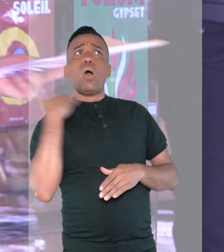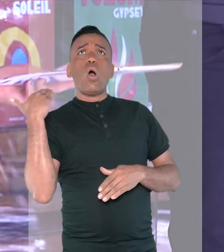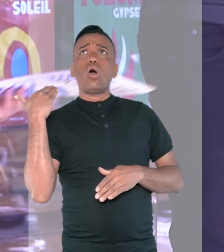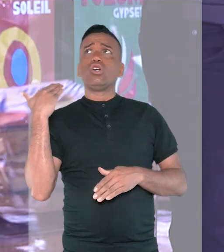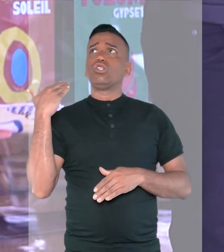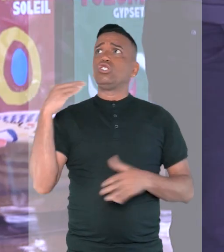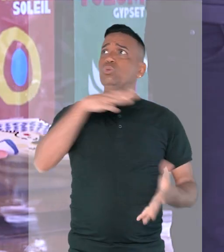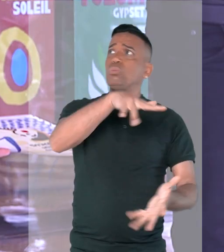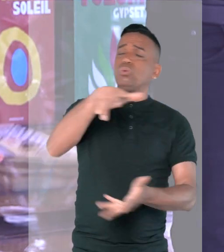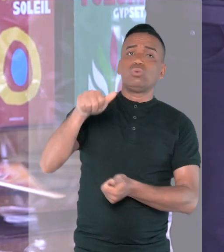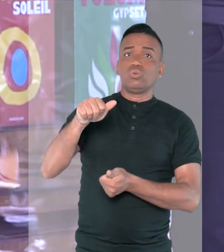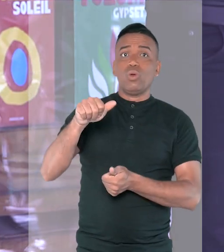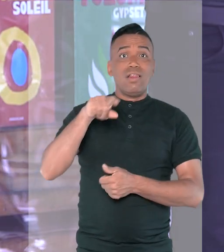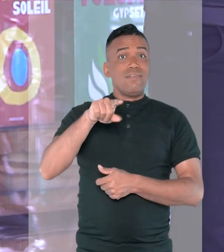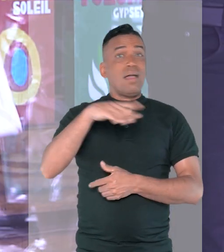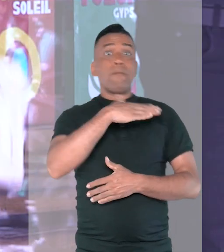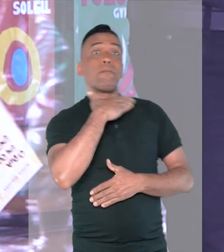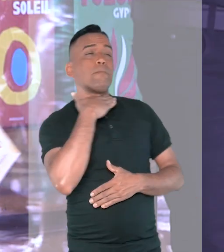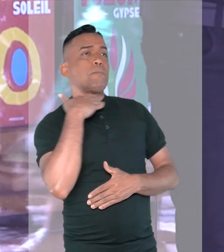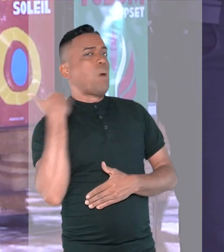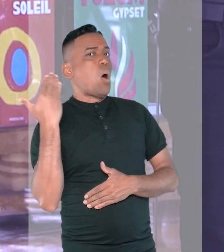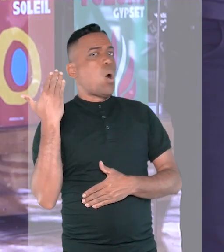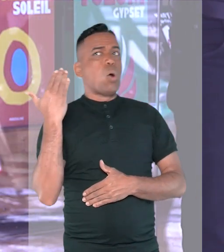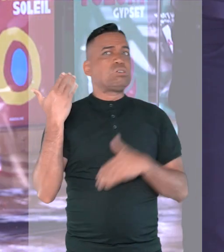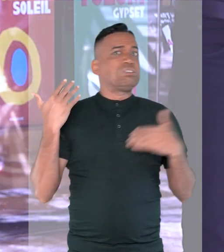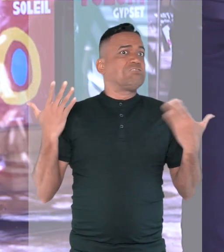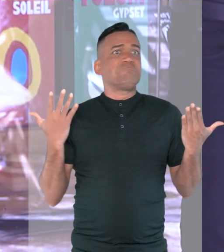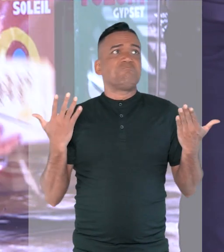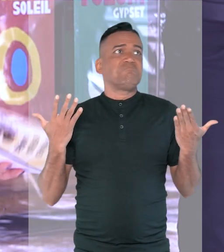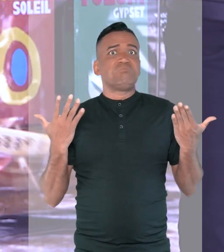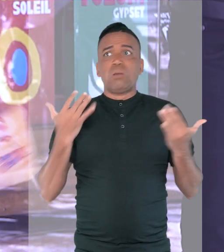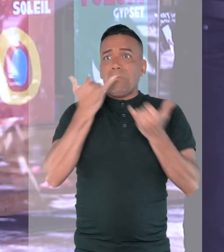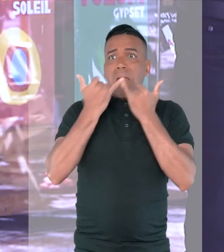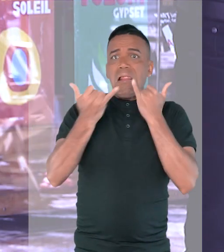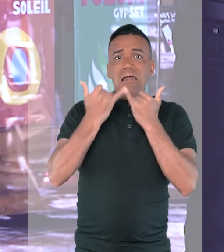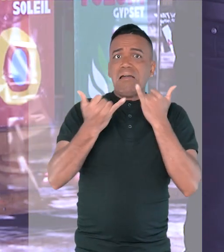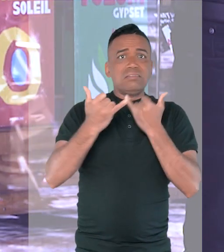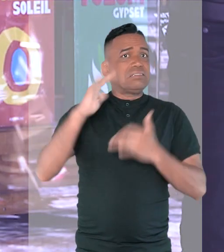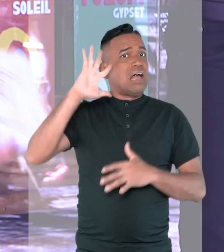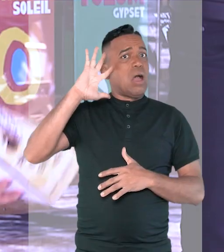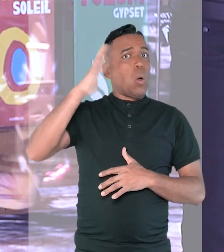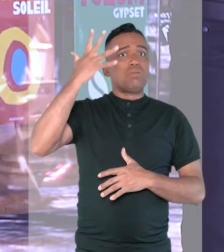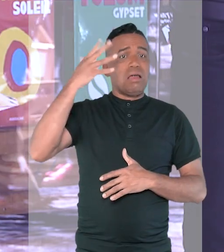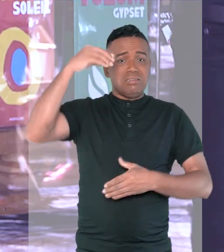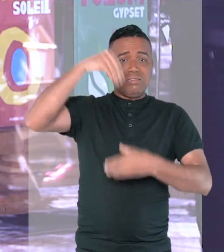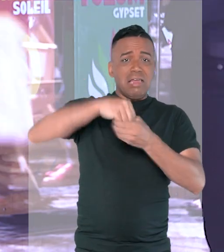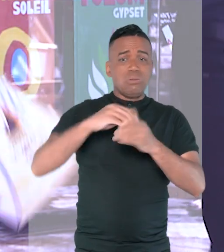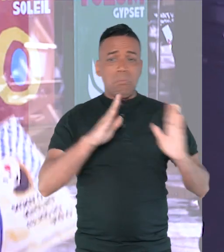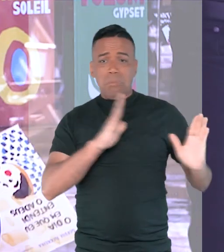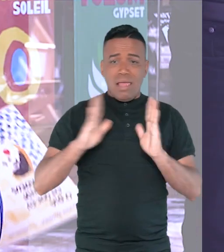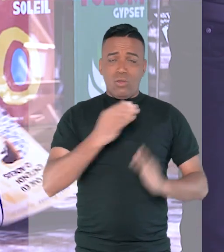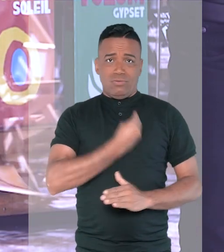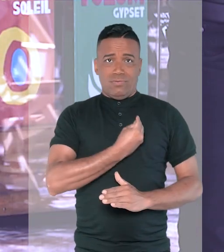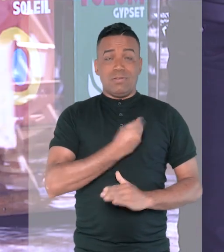redor do mundo e que via a morte como uma coisa neutra, como algo que ocorre como uma parte